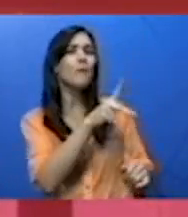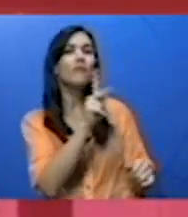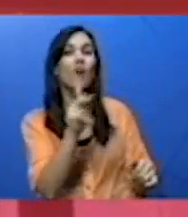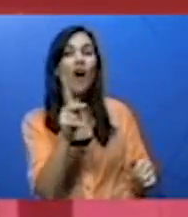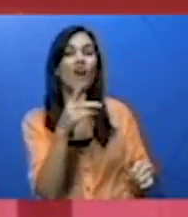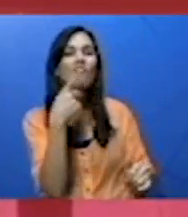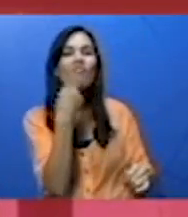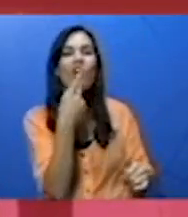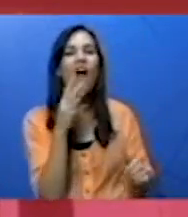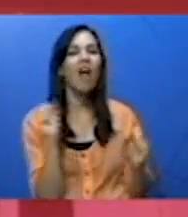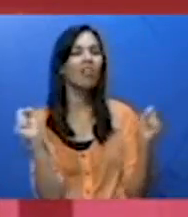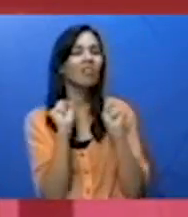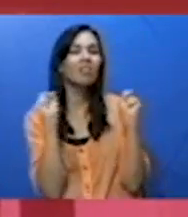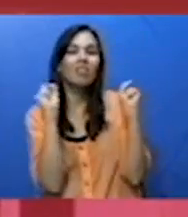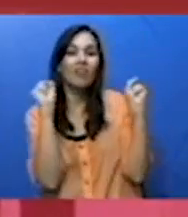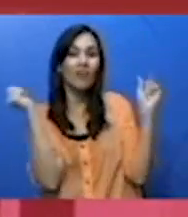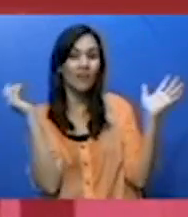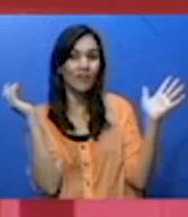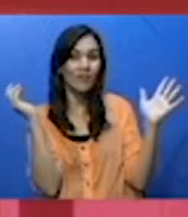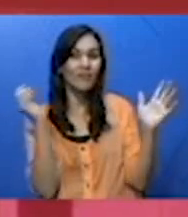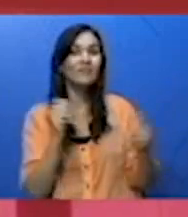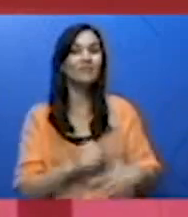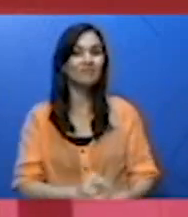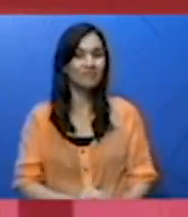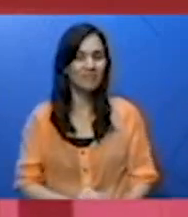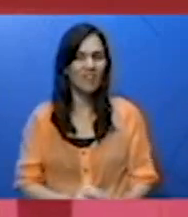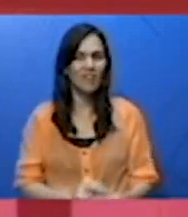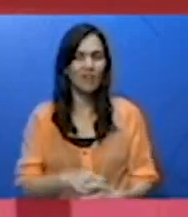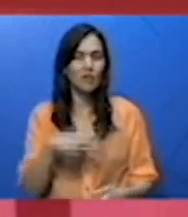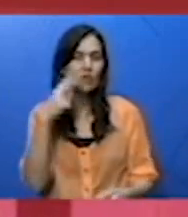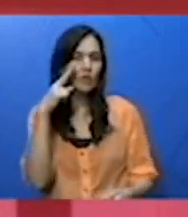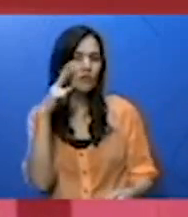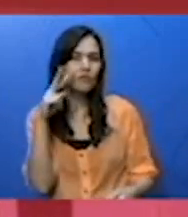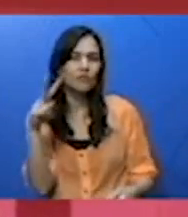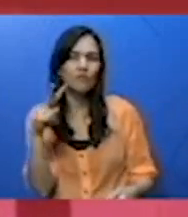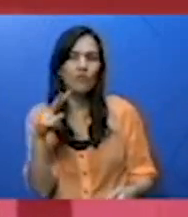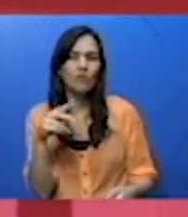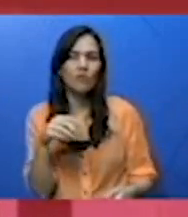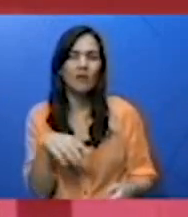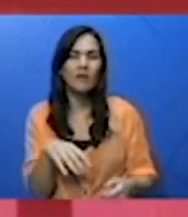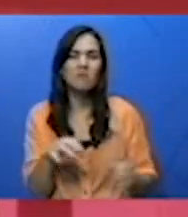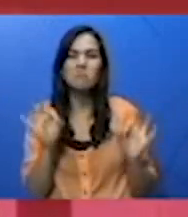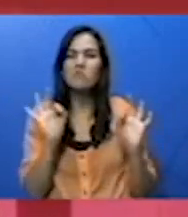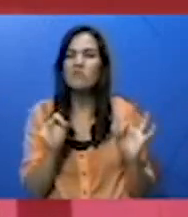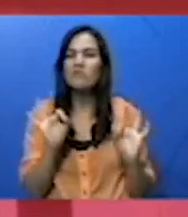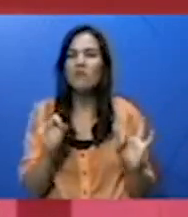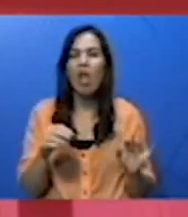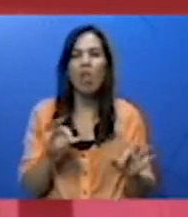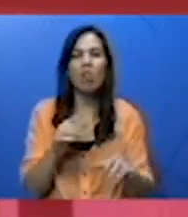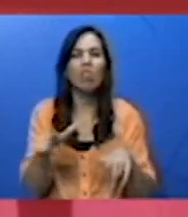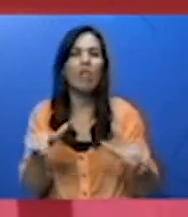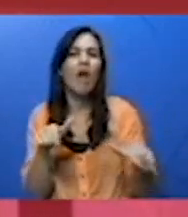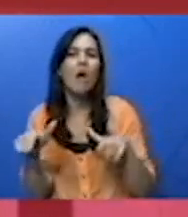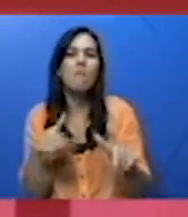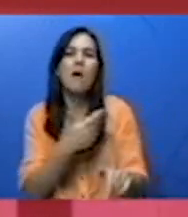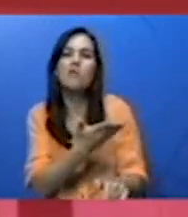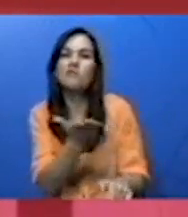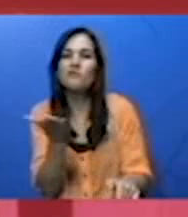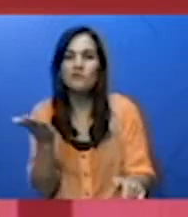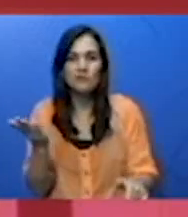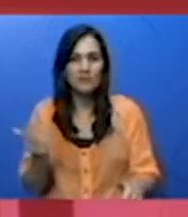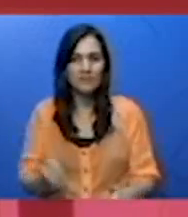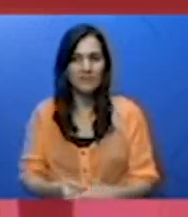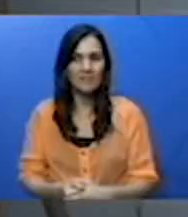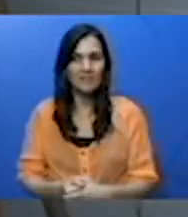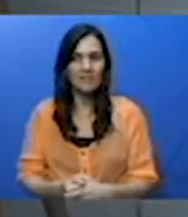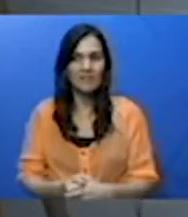que adorou a gravação, que achou a dedicação de vocês super geniosa.